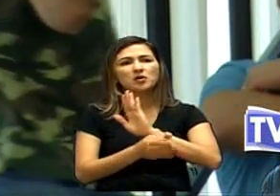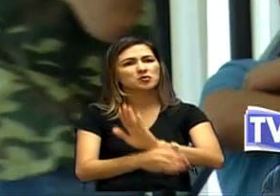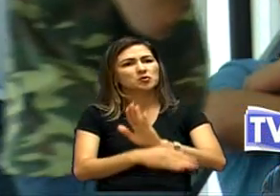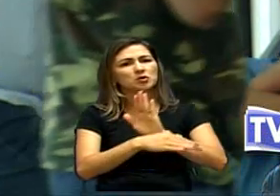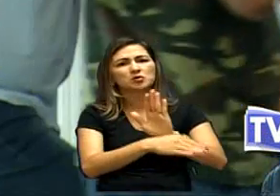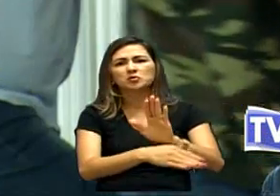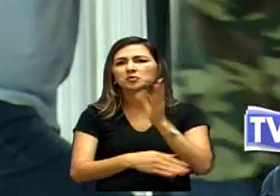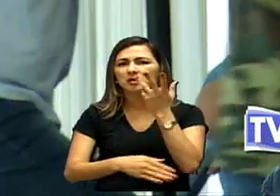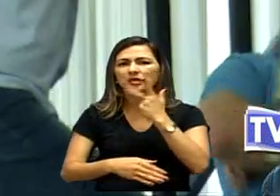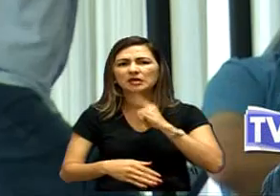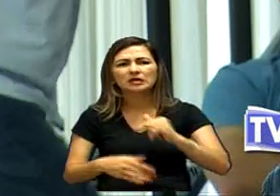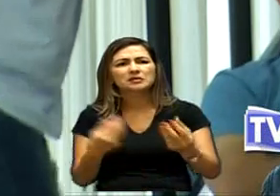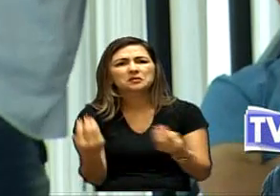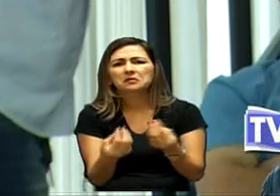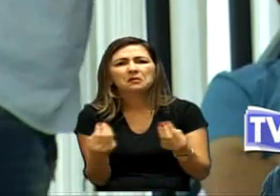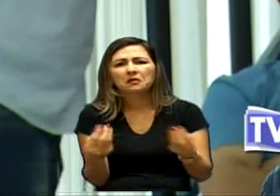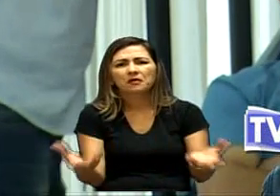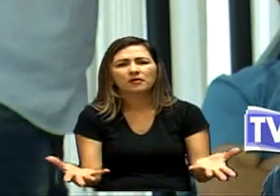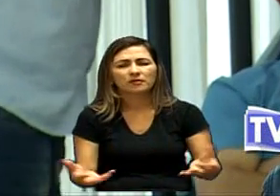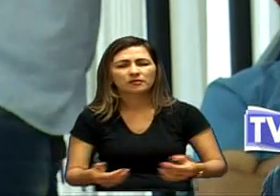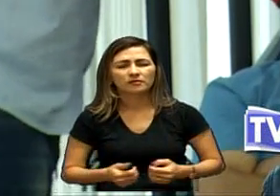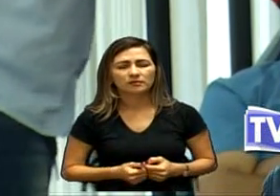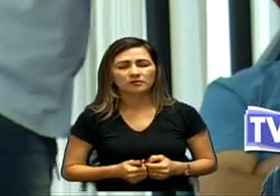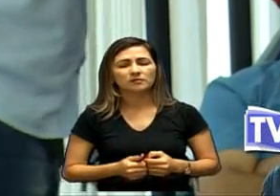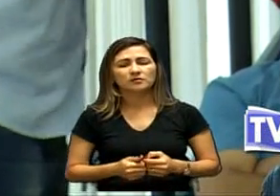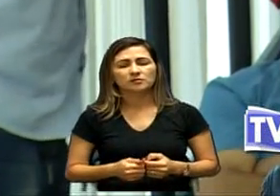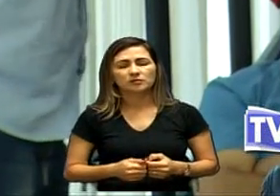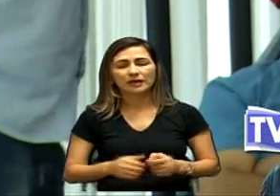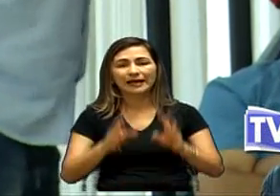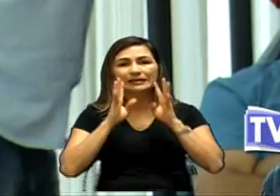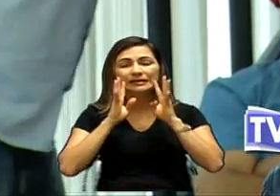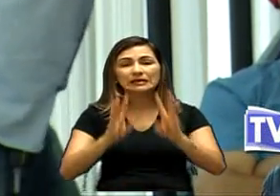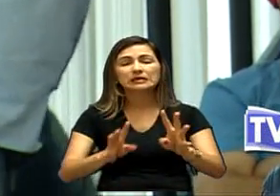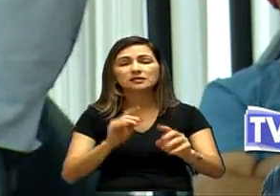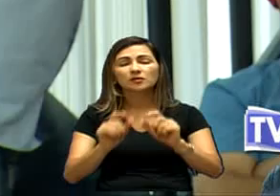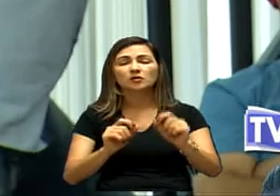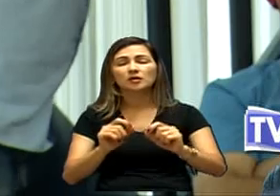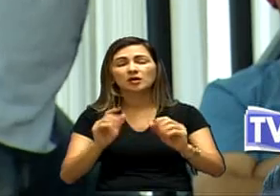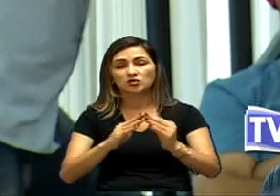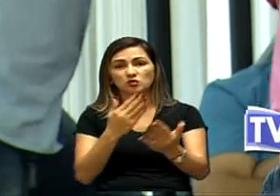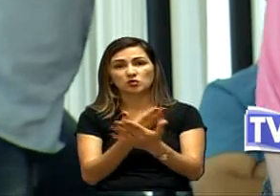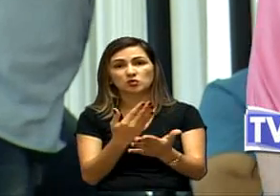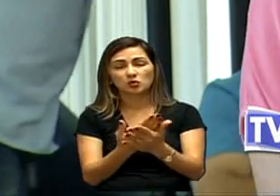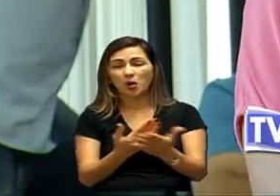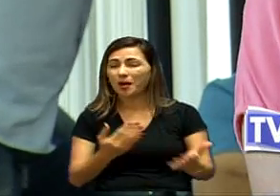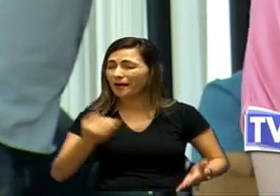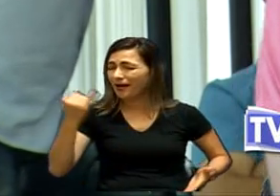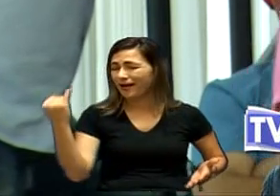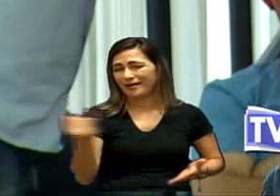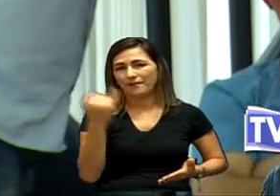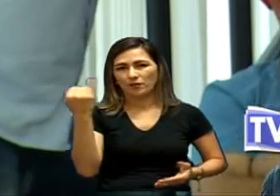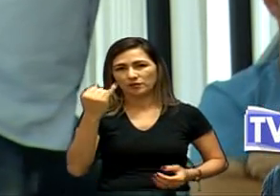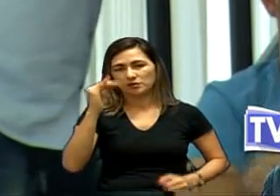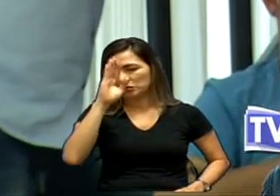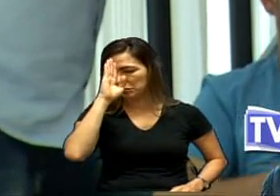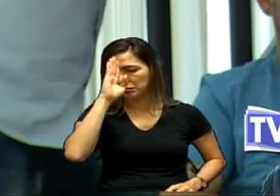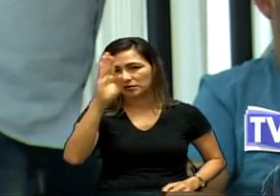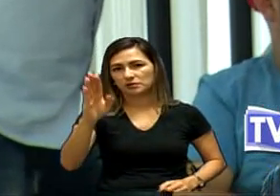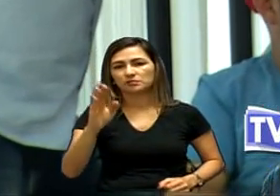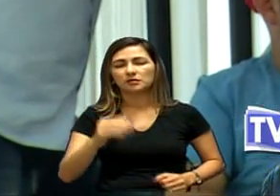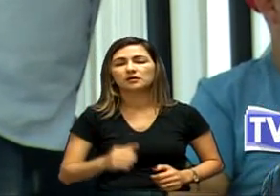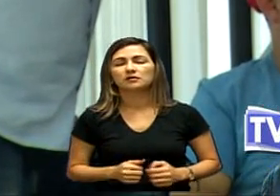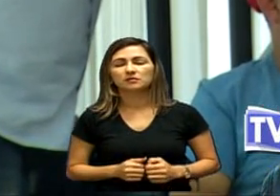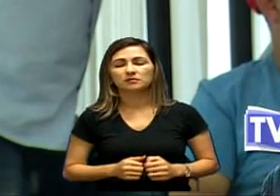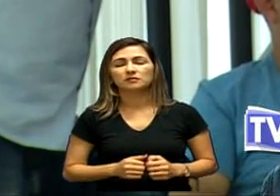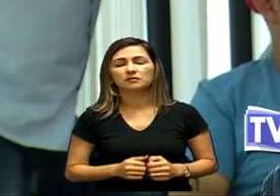que realmente ver o que é prioridade na cidade. Se educação é uma prioridade, que eu acredito que seja, sim, uma prioridade, ela tem que ser tratada